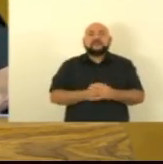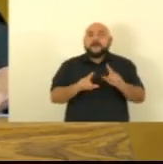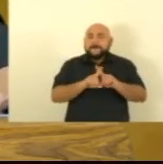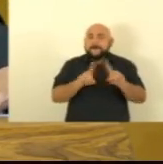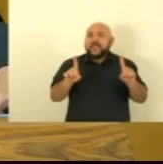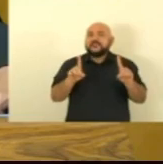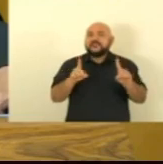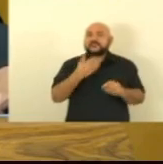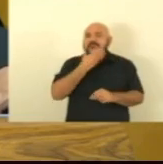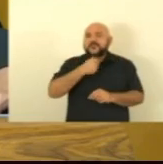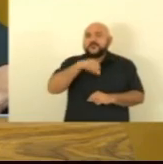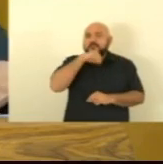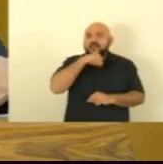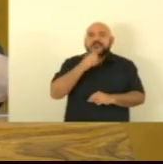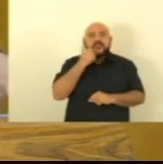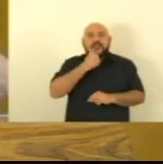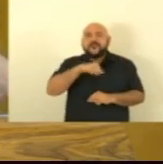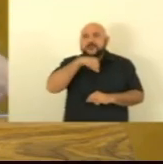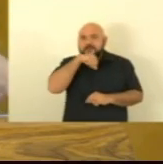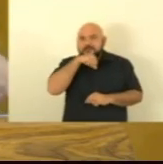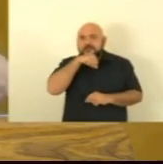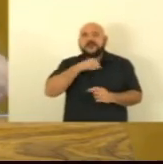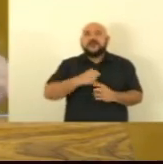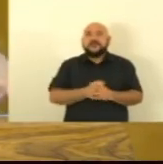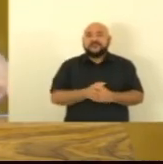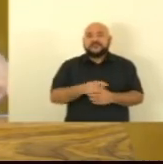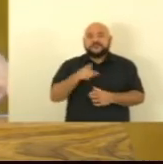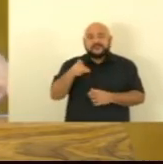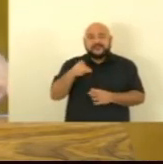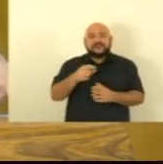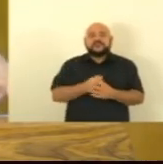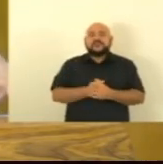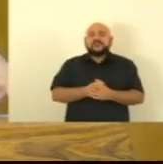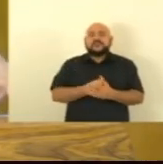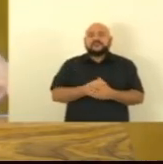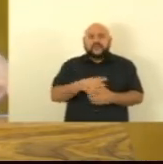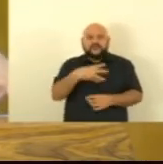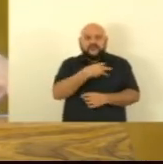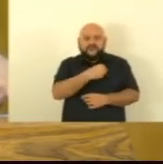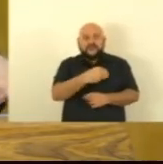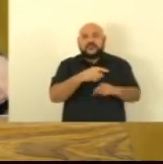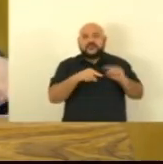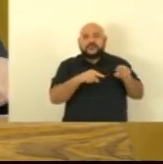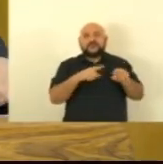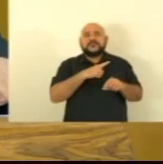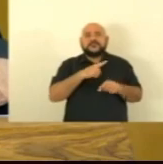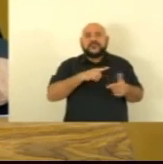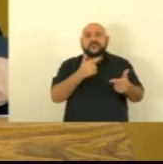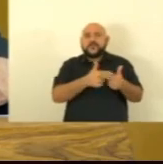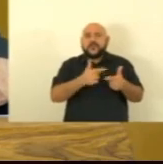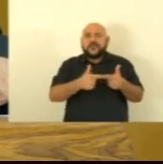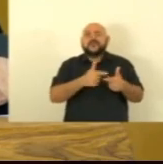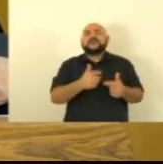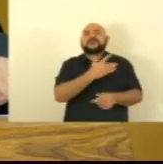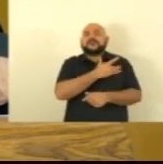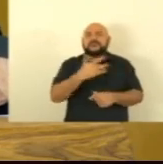a mãe daqueles que têm comorbidade. São verdadeiros